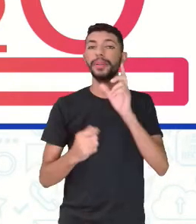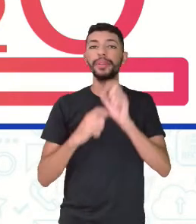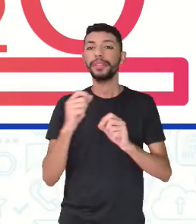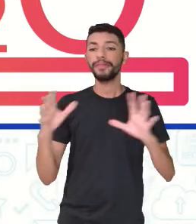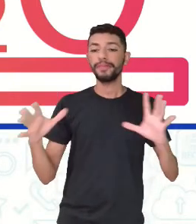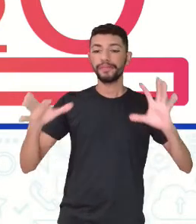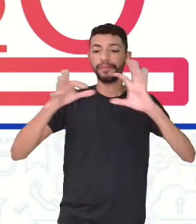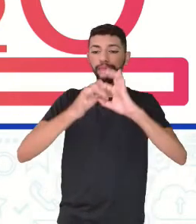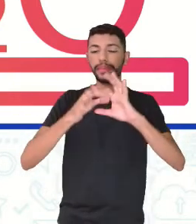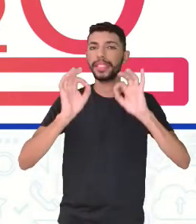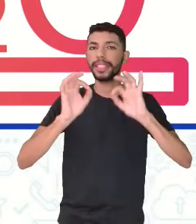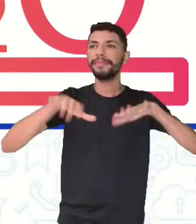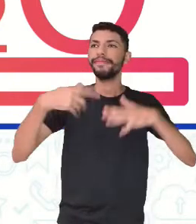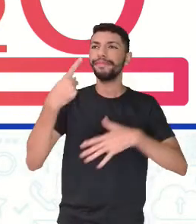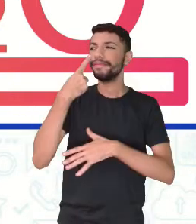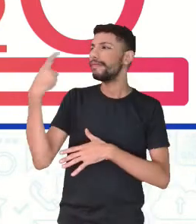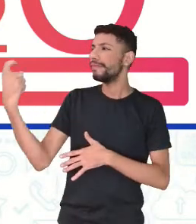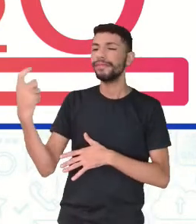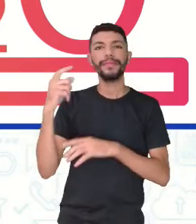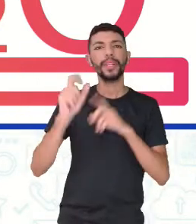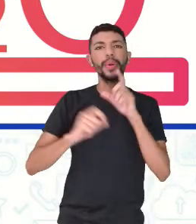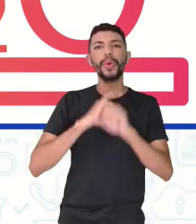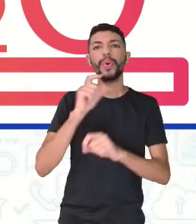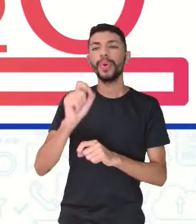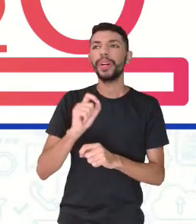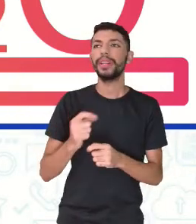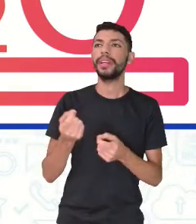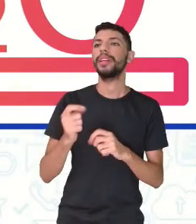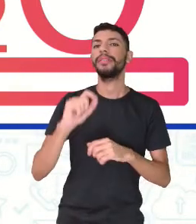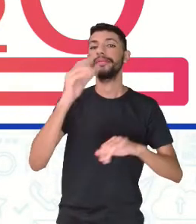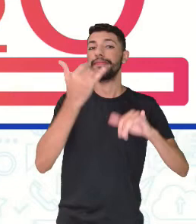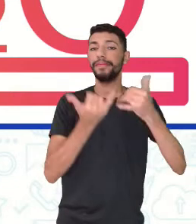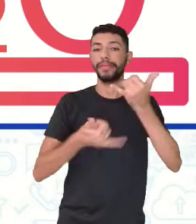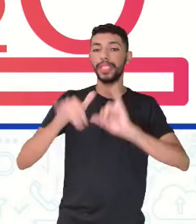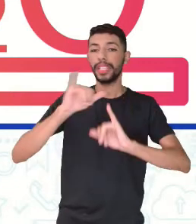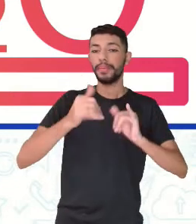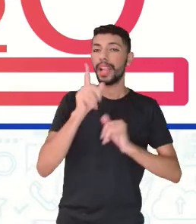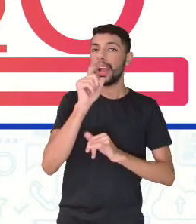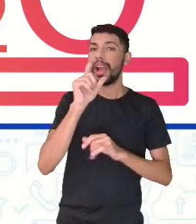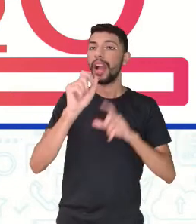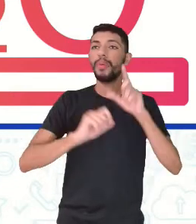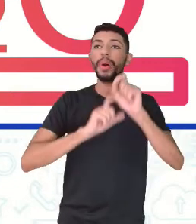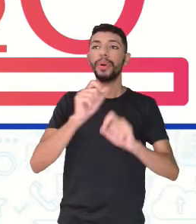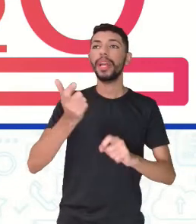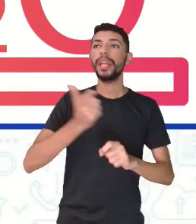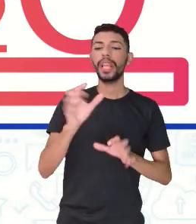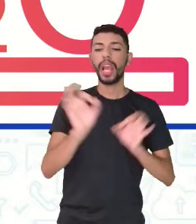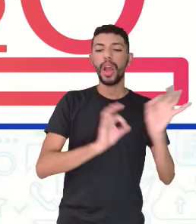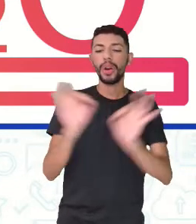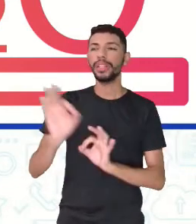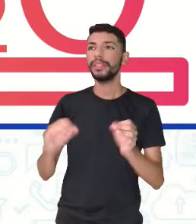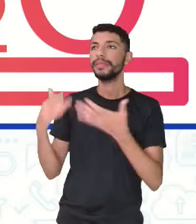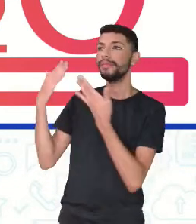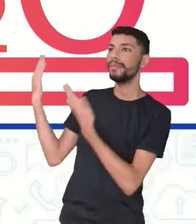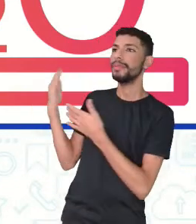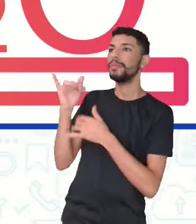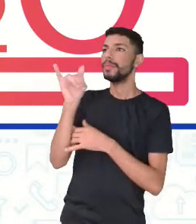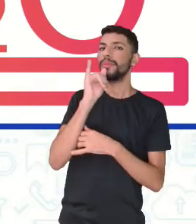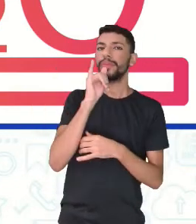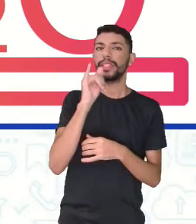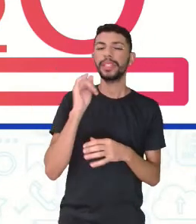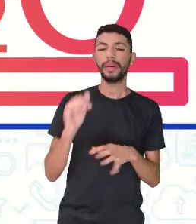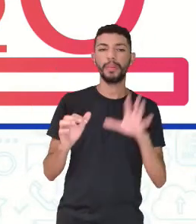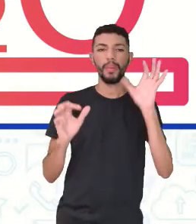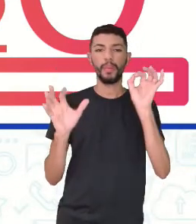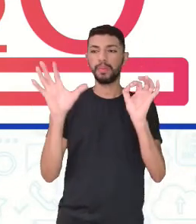E veja como é interessante. A fórmula da água tem essa organização aí, como se fossem essas bolinhas.